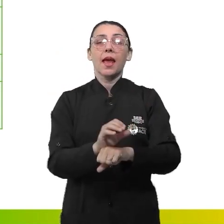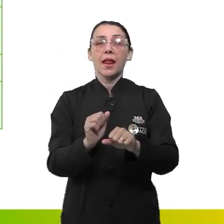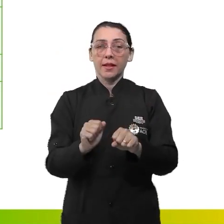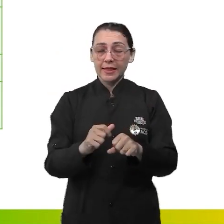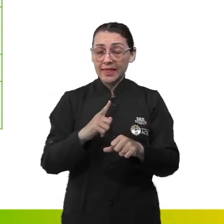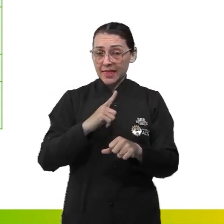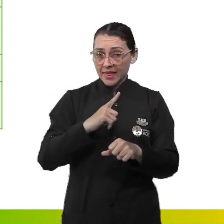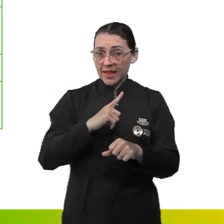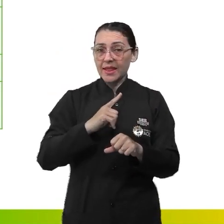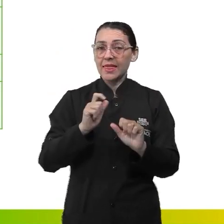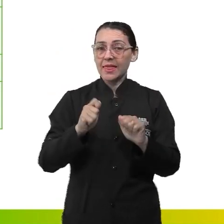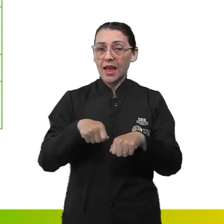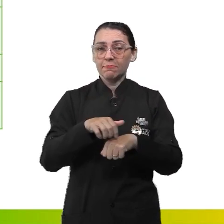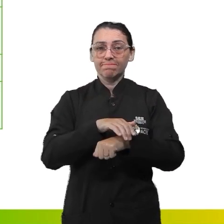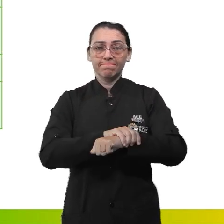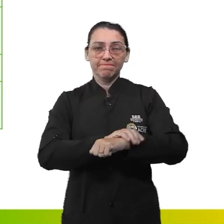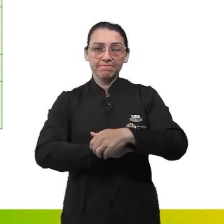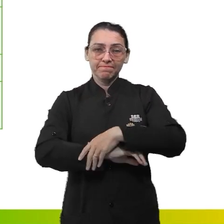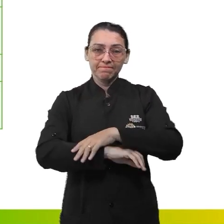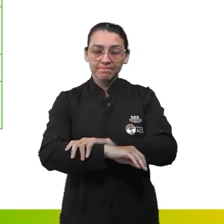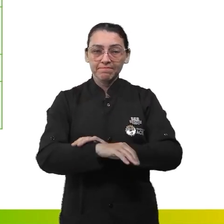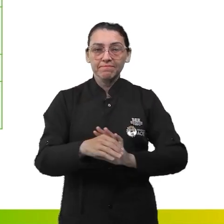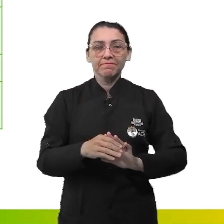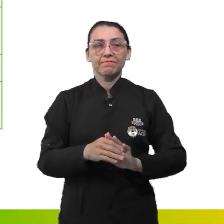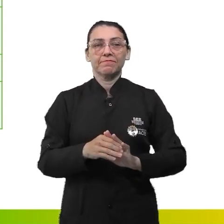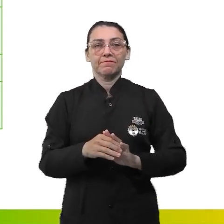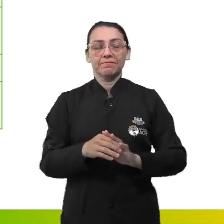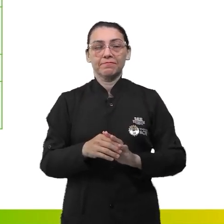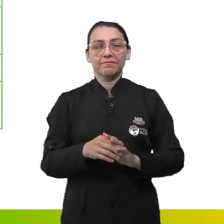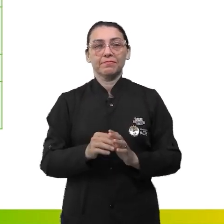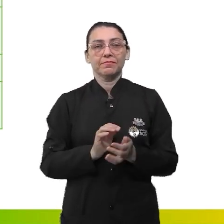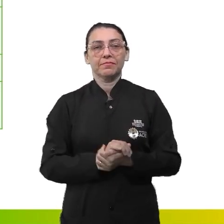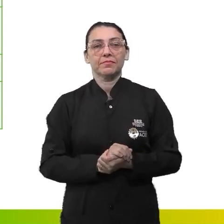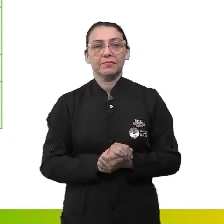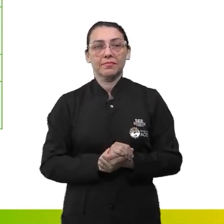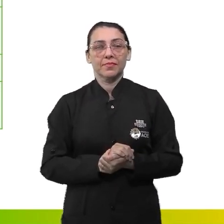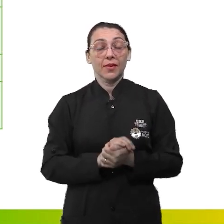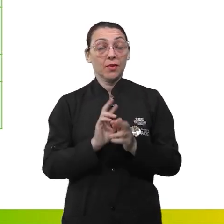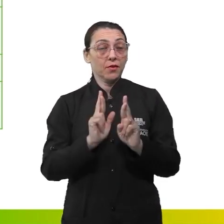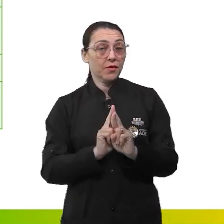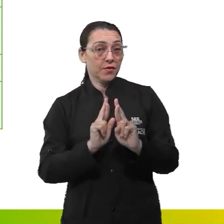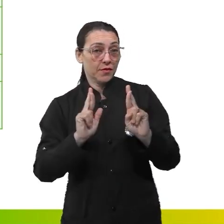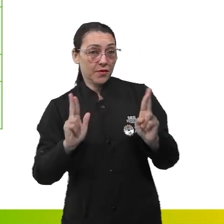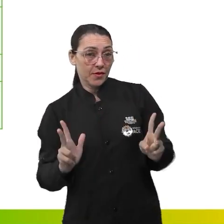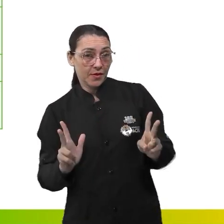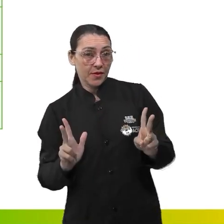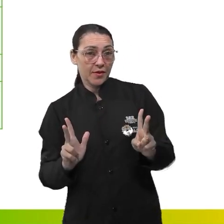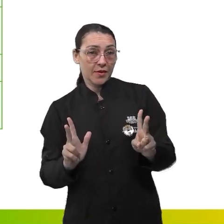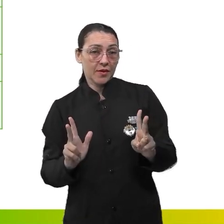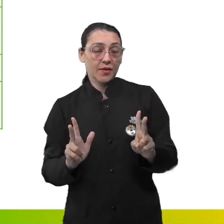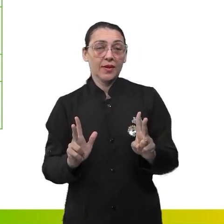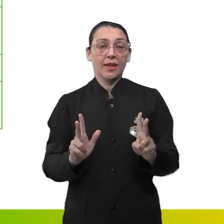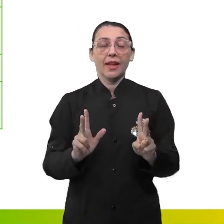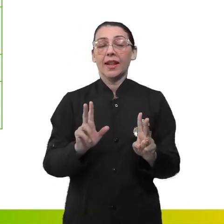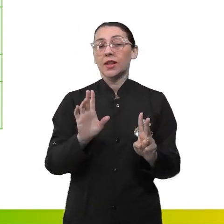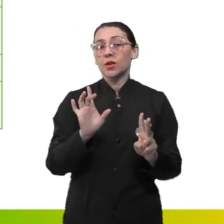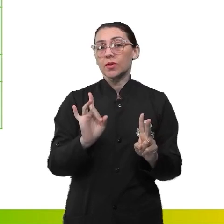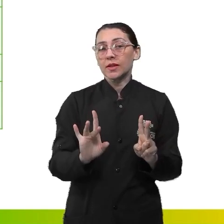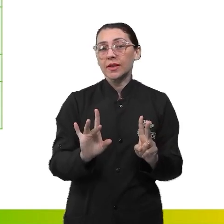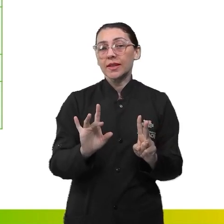ela existe, ela é concreta, logo ela é física, diferente da cultura imaterial, que